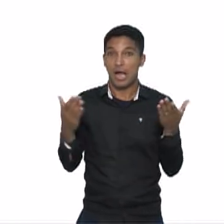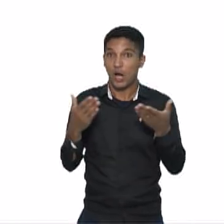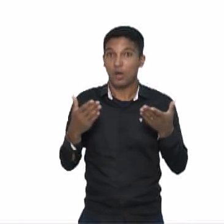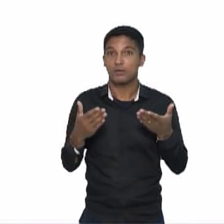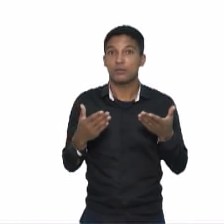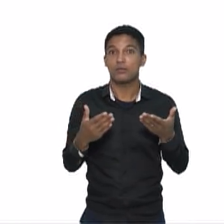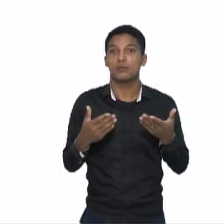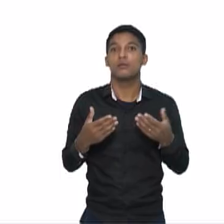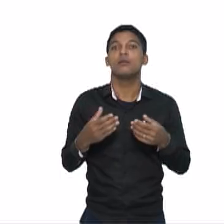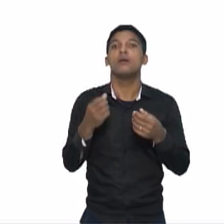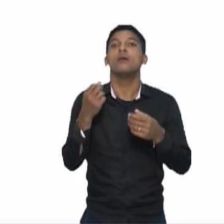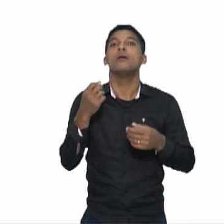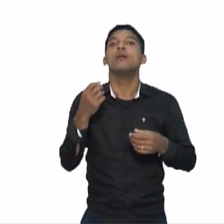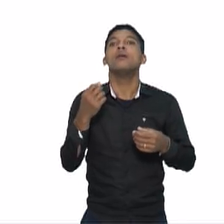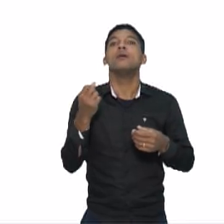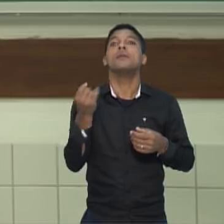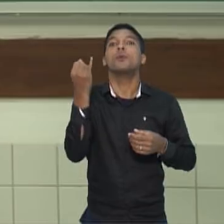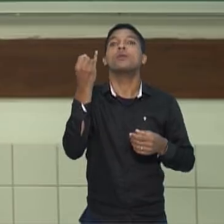humano,